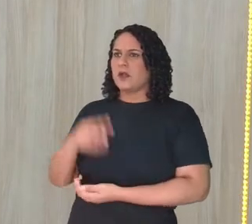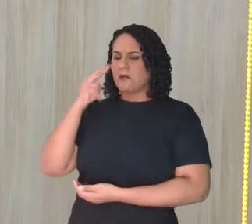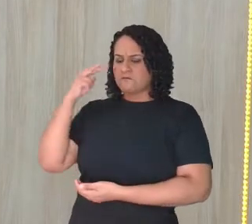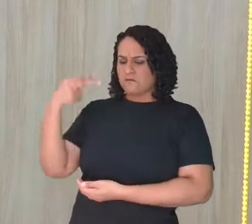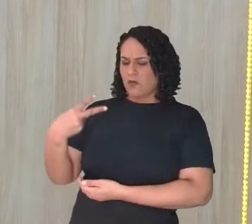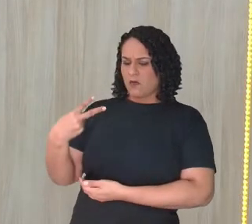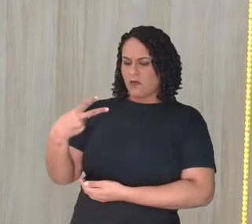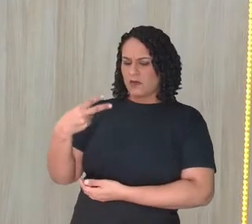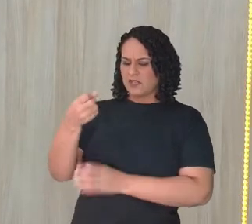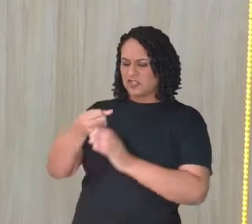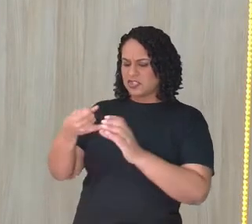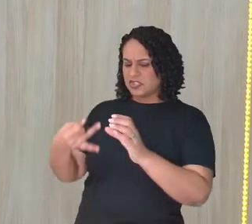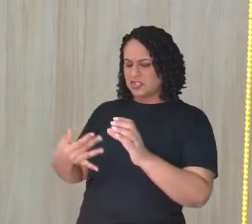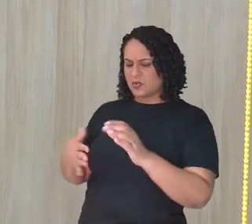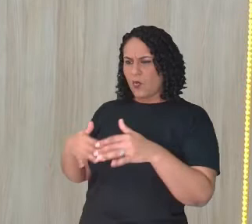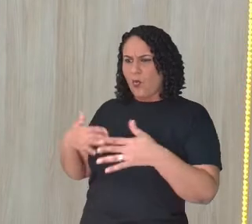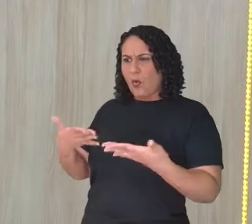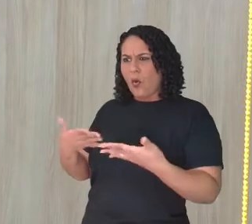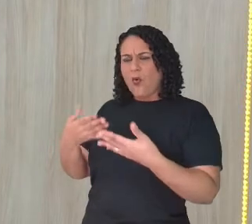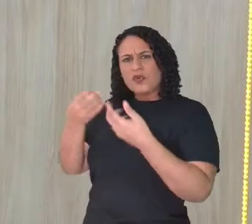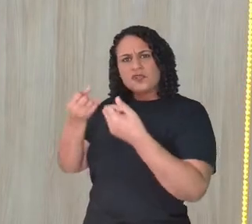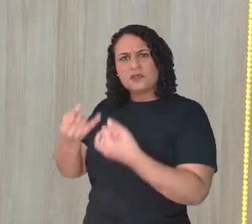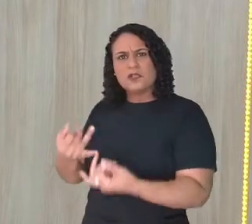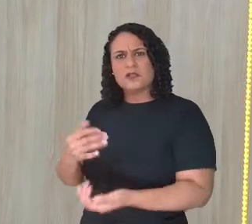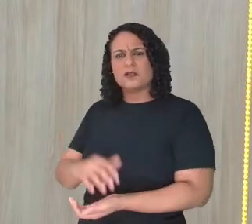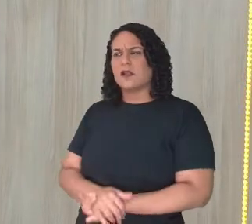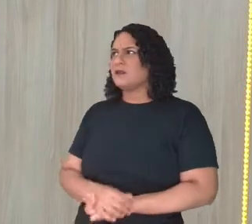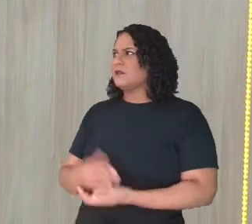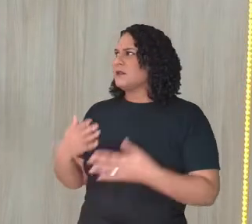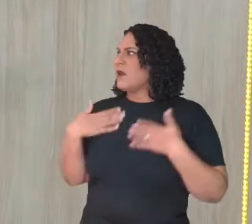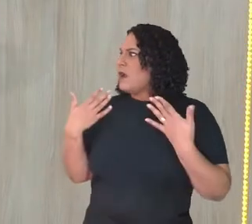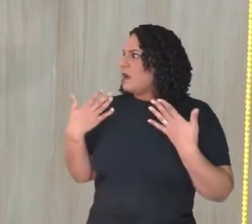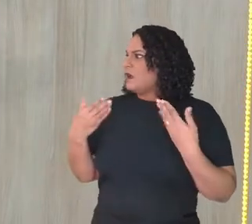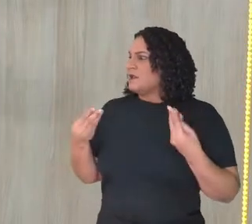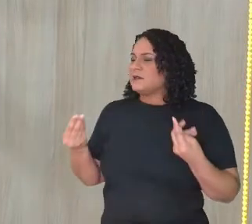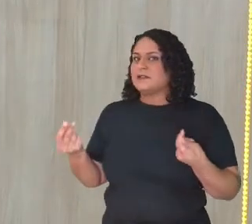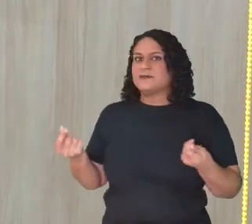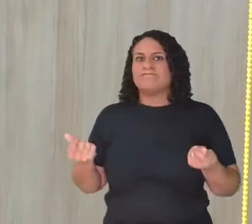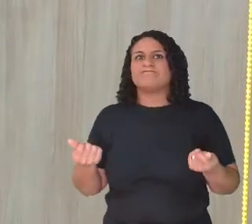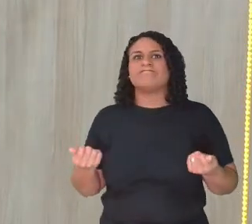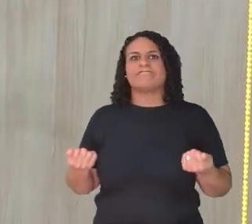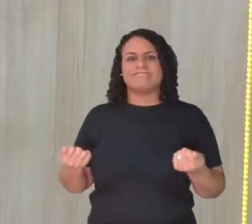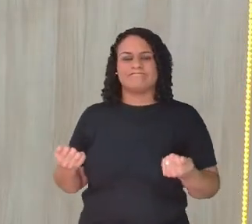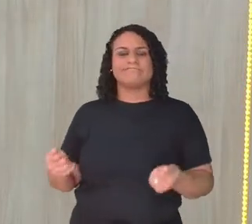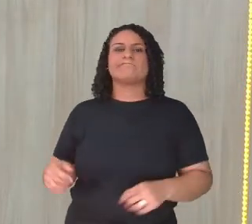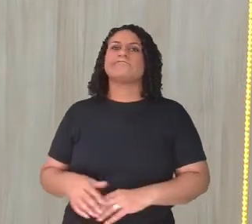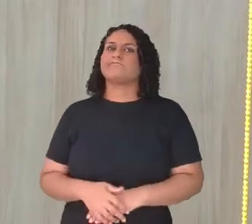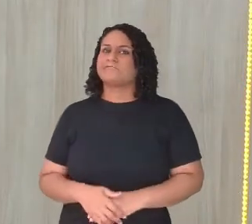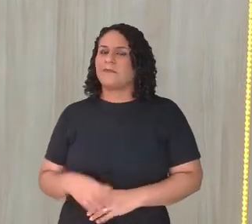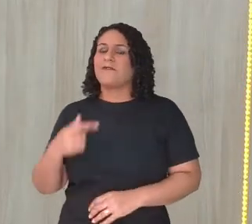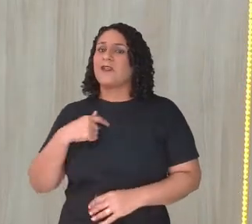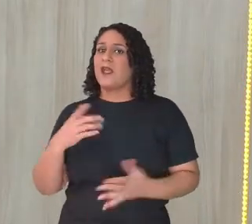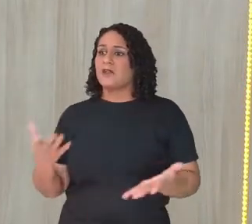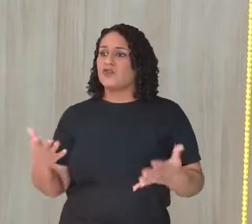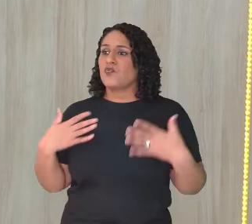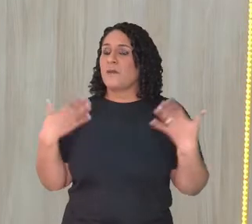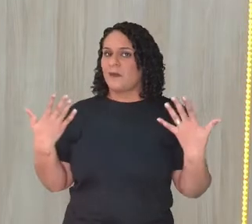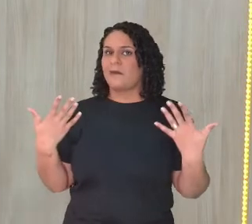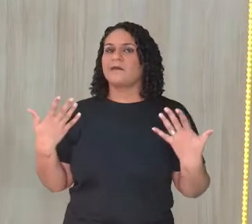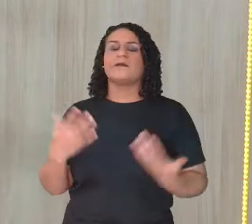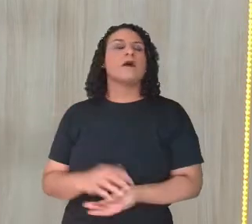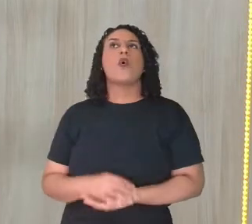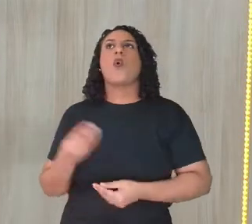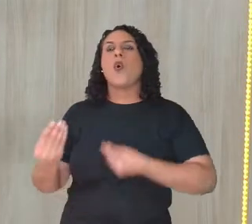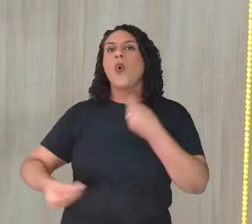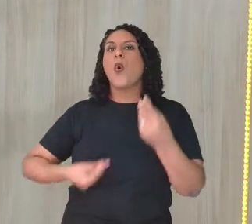defina. E aí eu fiquei, né, você é pega de surpresa, você tem aí uma situação bem surpresa, bem... Como